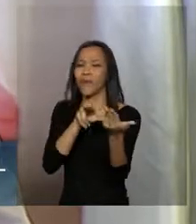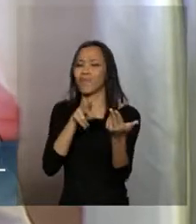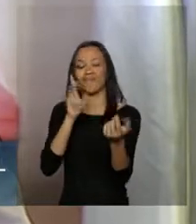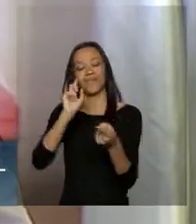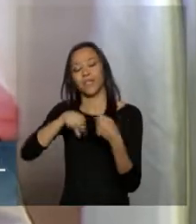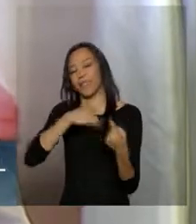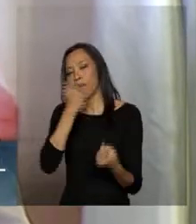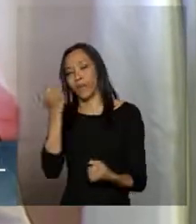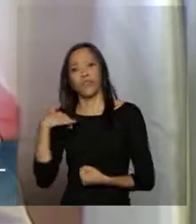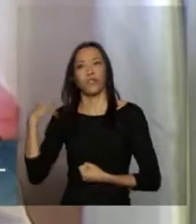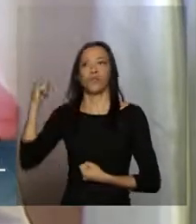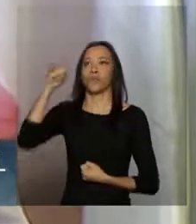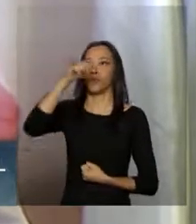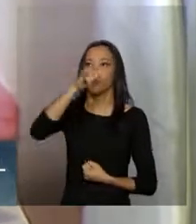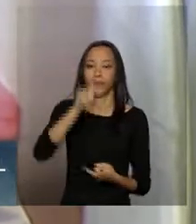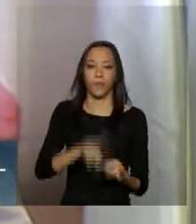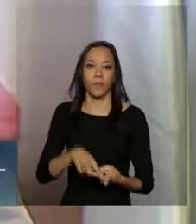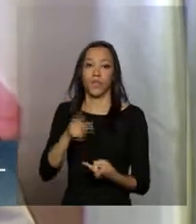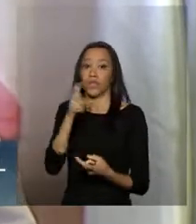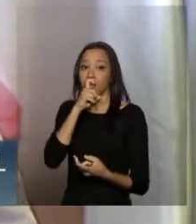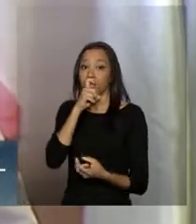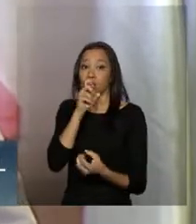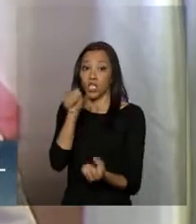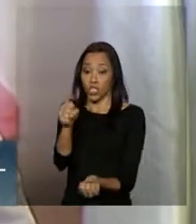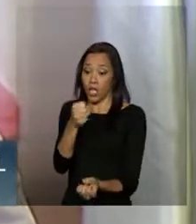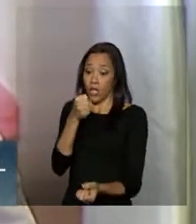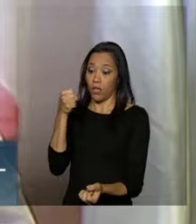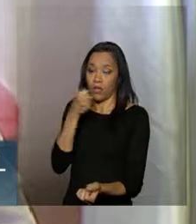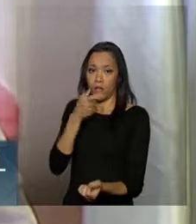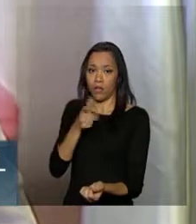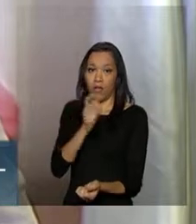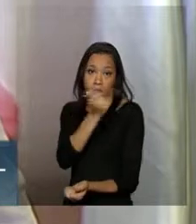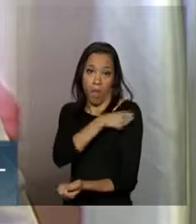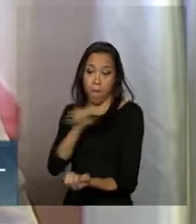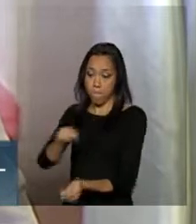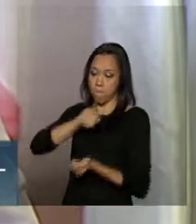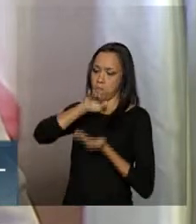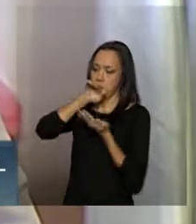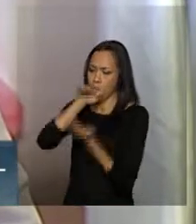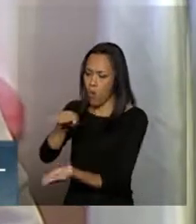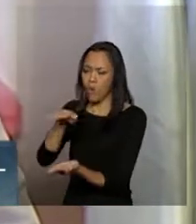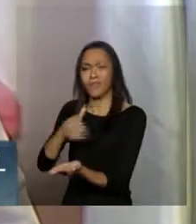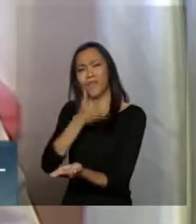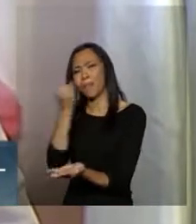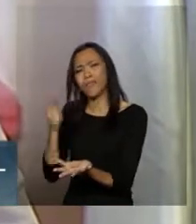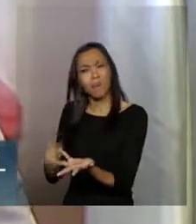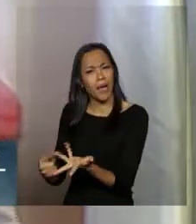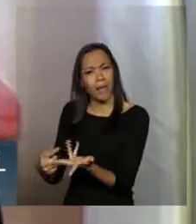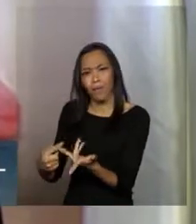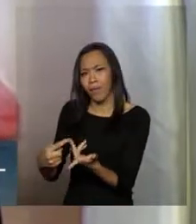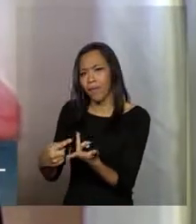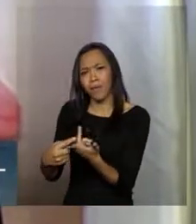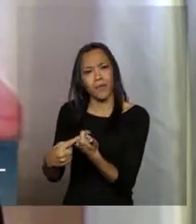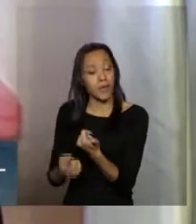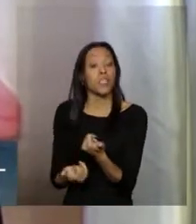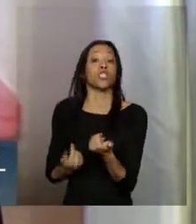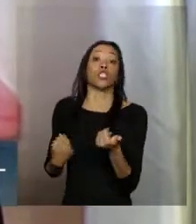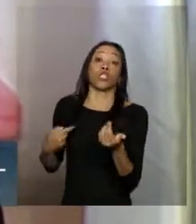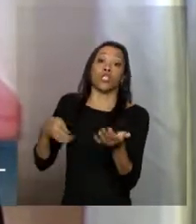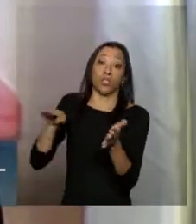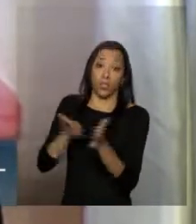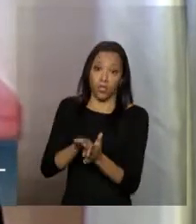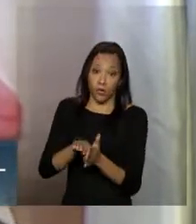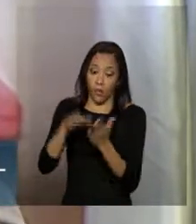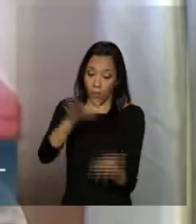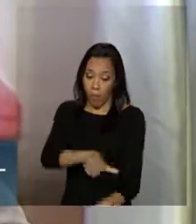transporte, cadeia de frio, as localidades, a própria distribuição. Então, isso todos os anos é feito fracionado. Chegou o lote no Ministério